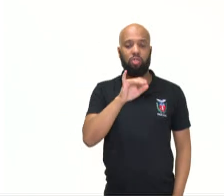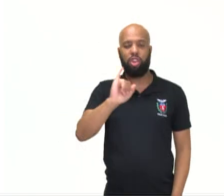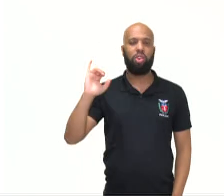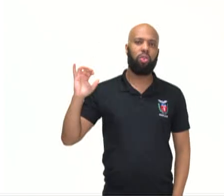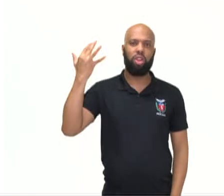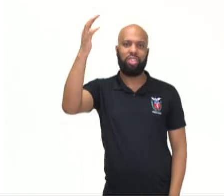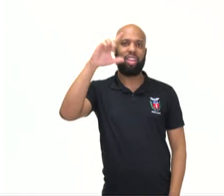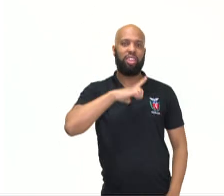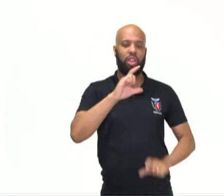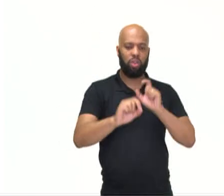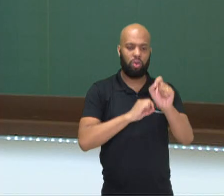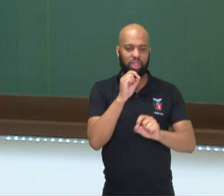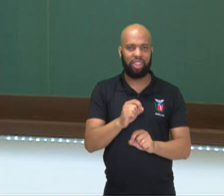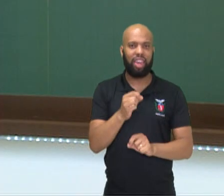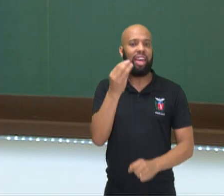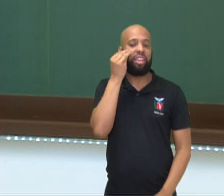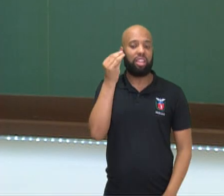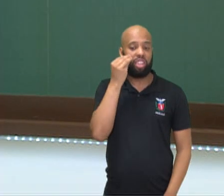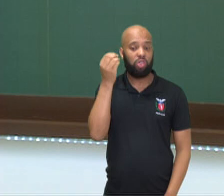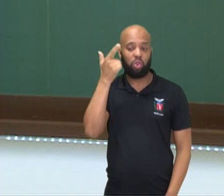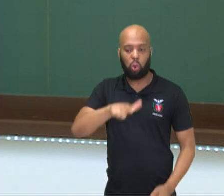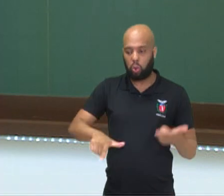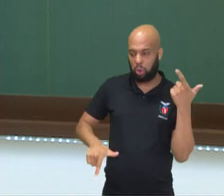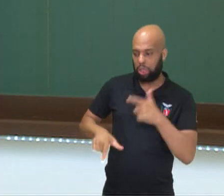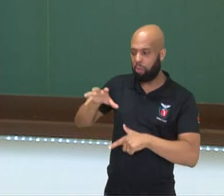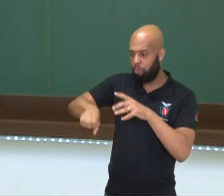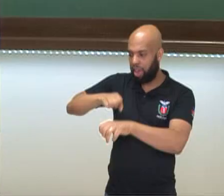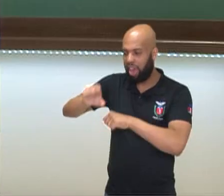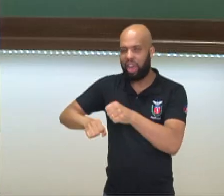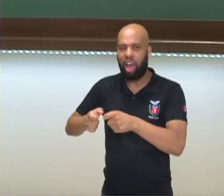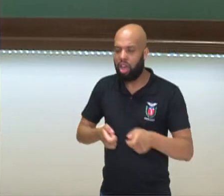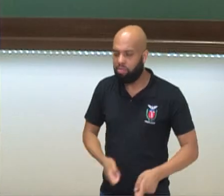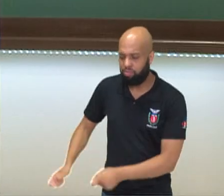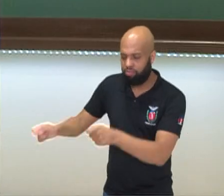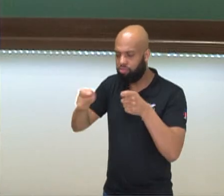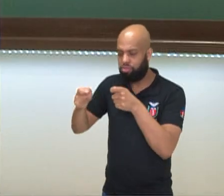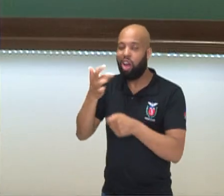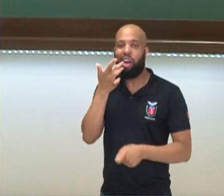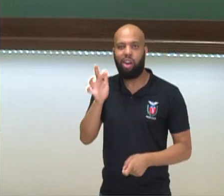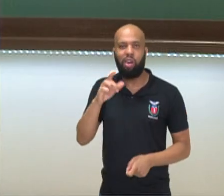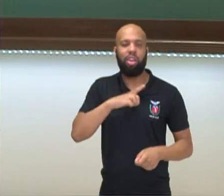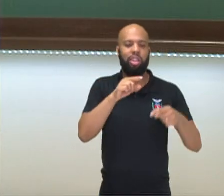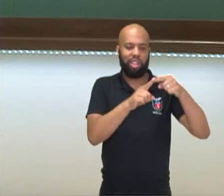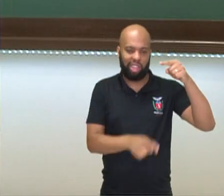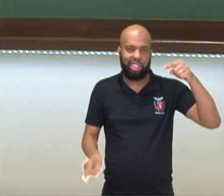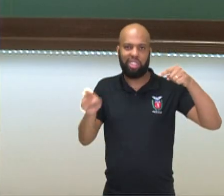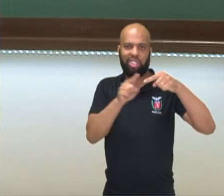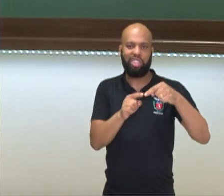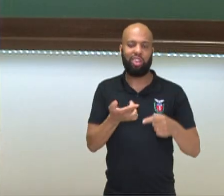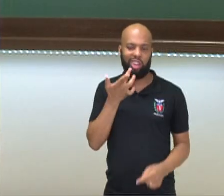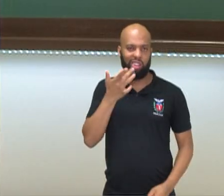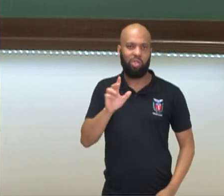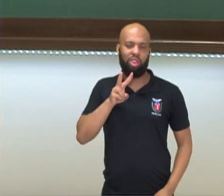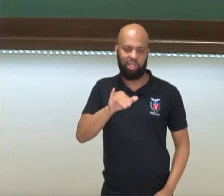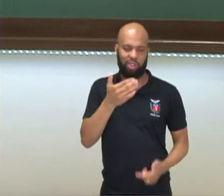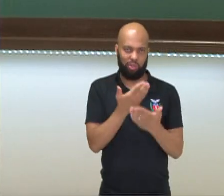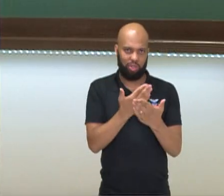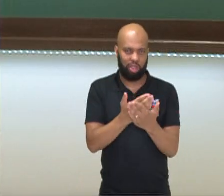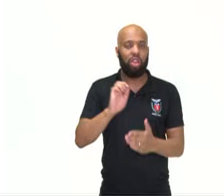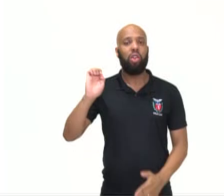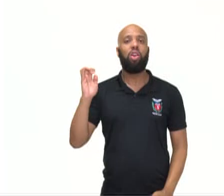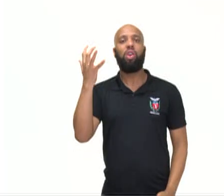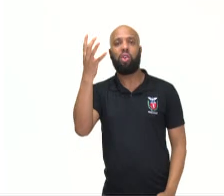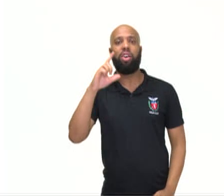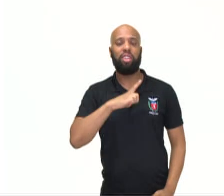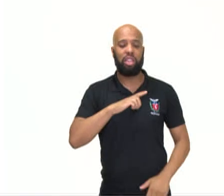uma grande corrida pelo ouro decorrente daquele ciclo econômico do ouro que nós vamos ver. Ocorre, então, um